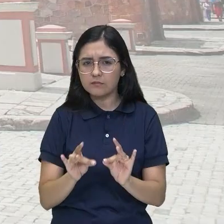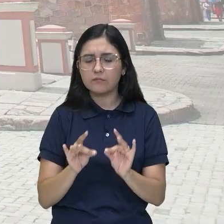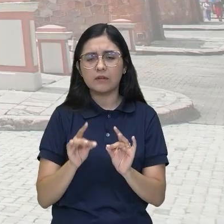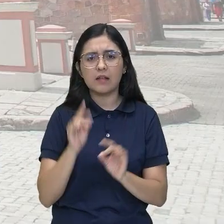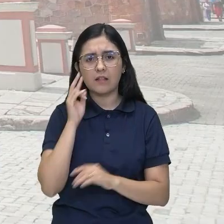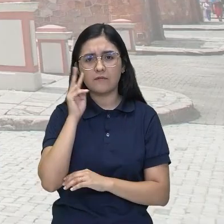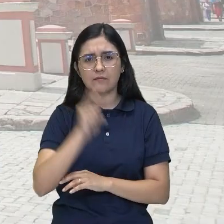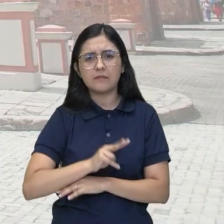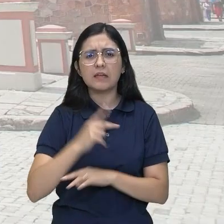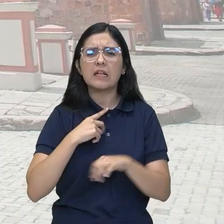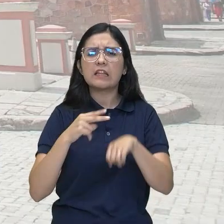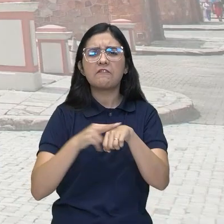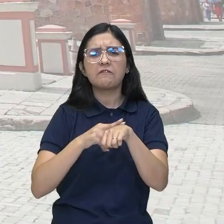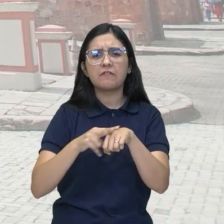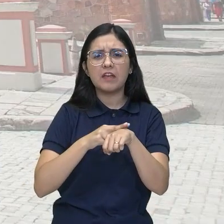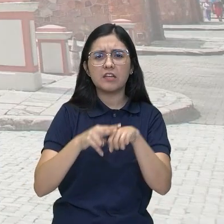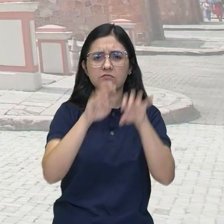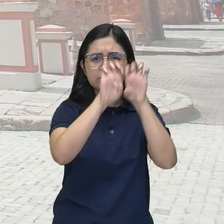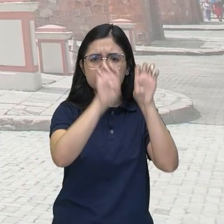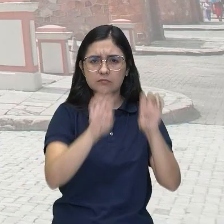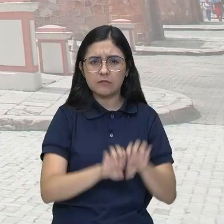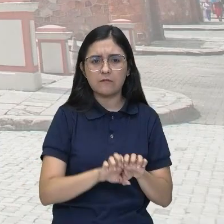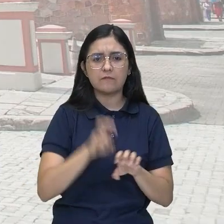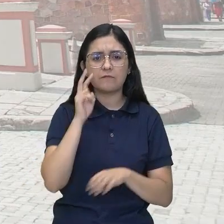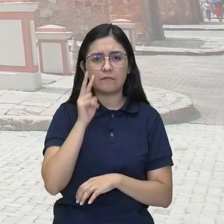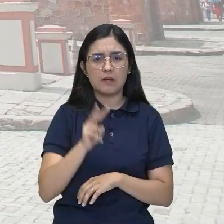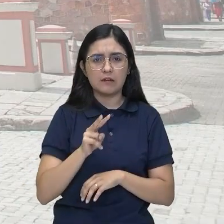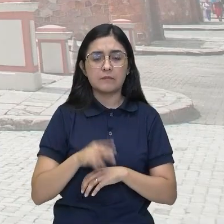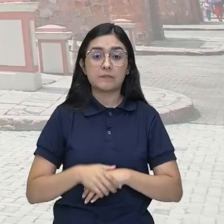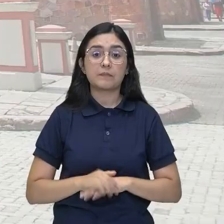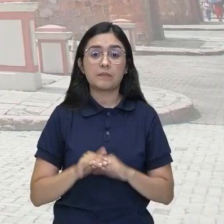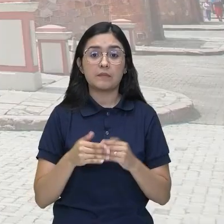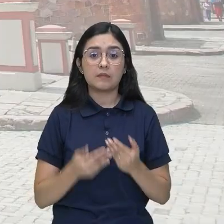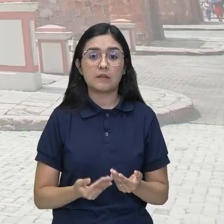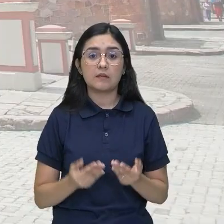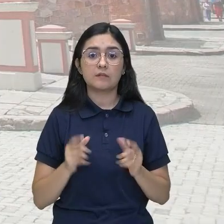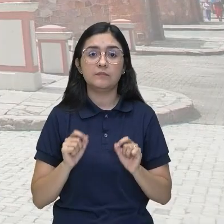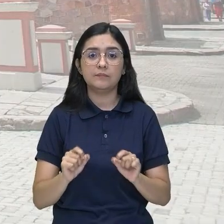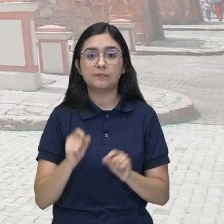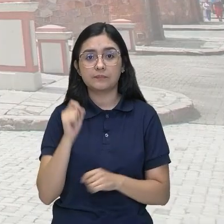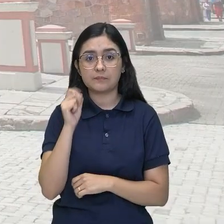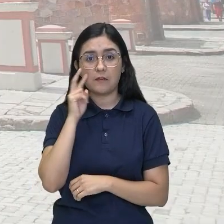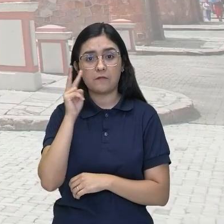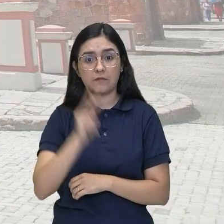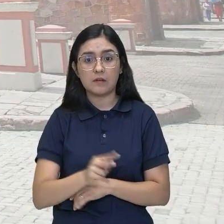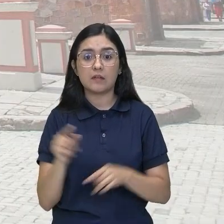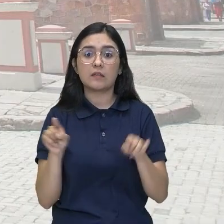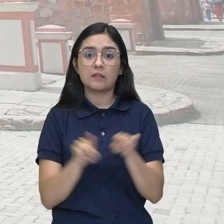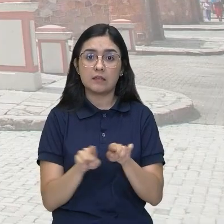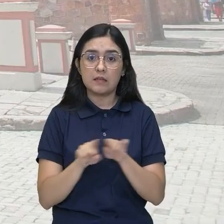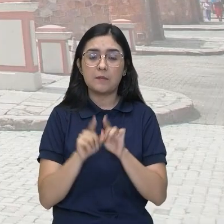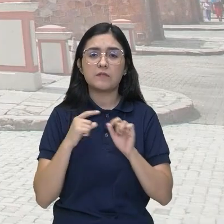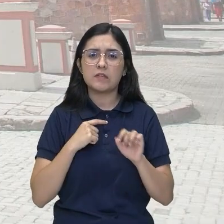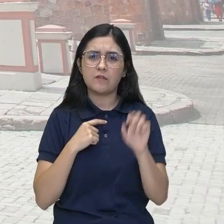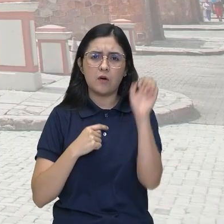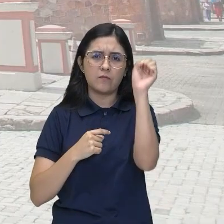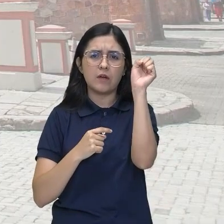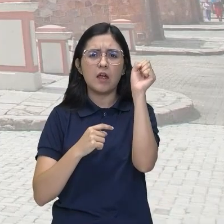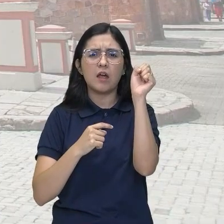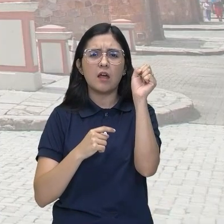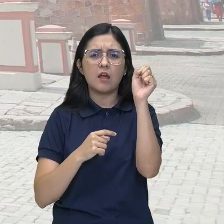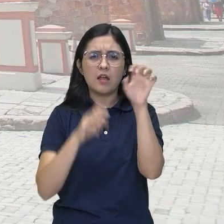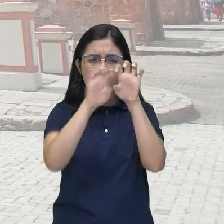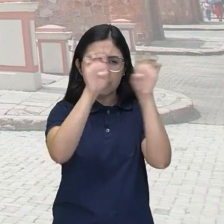vão ver que ela está esverdeada. E se chegar mais próximo, vocês vão ver os furos